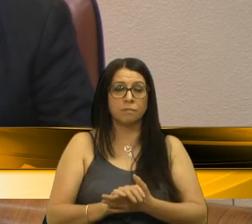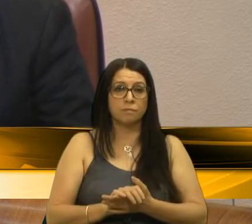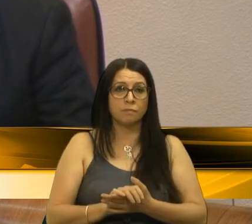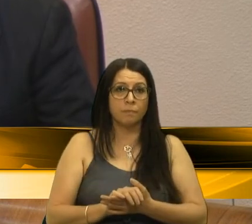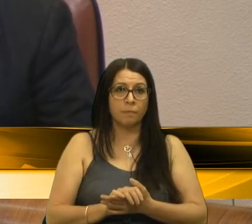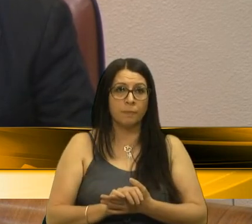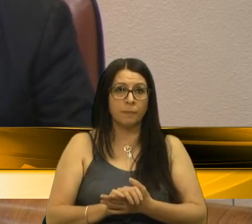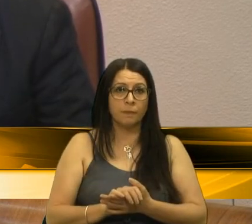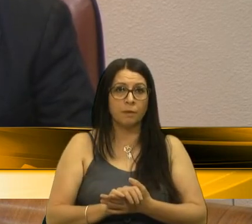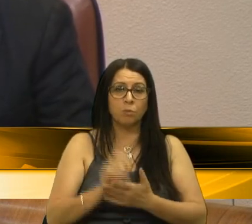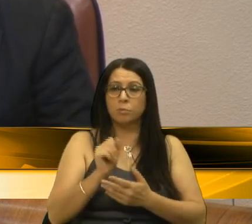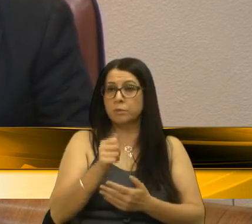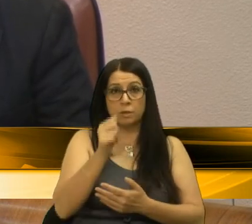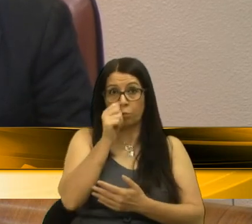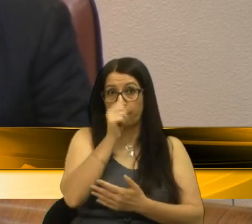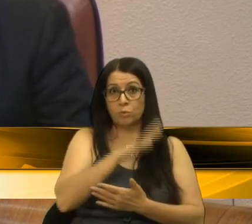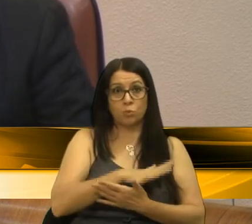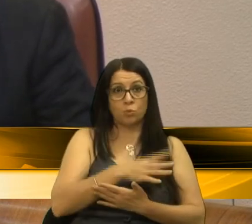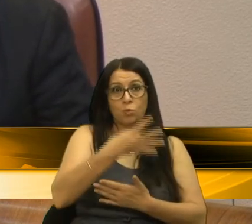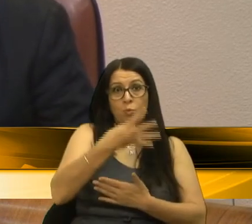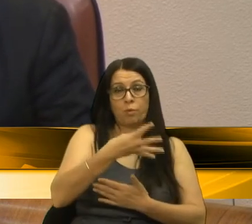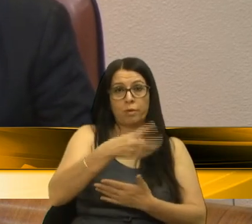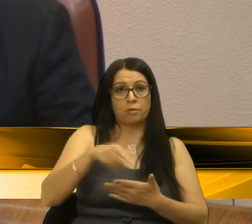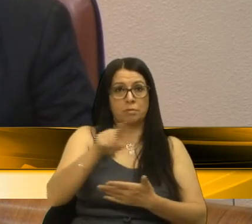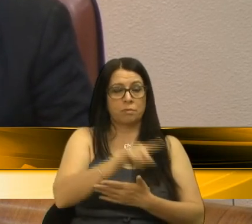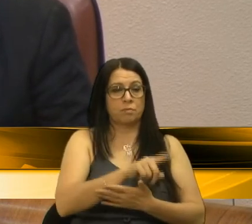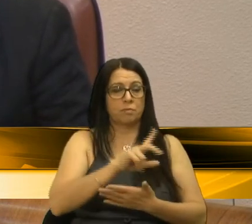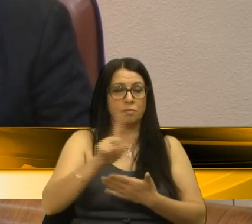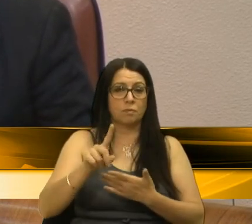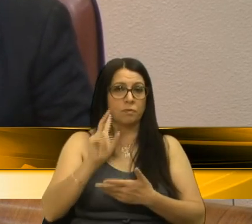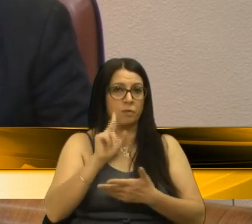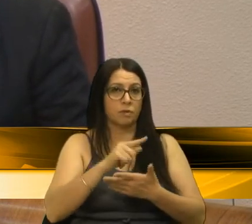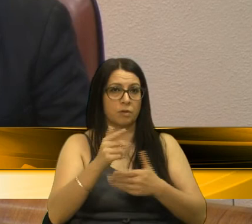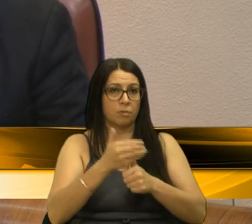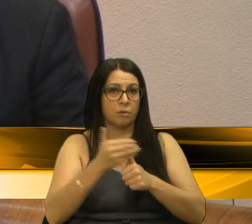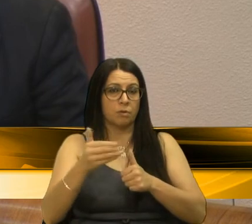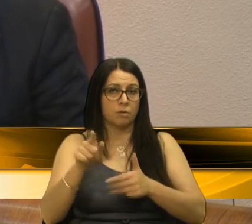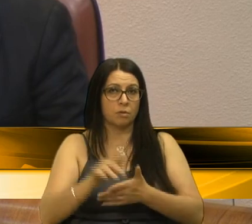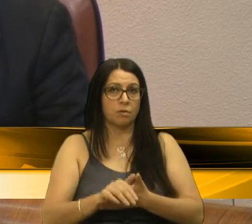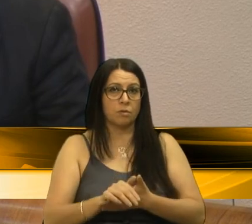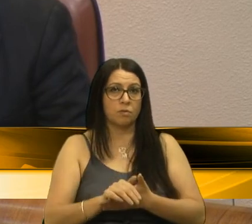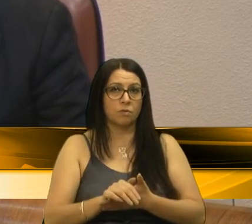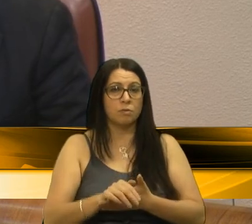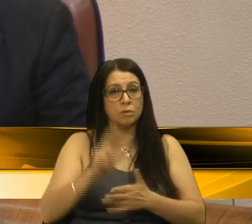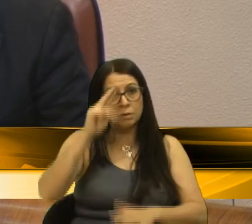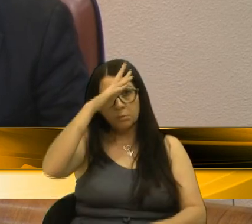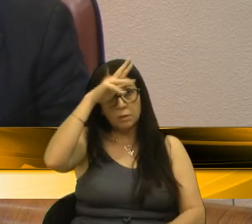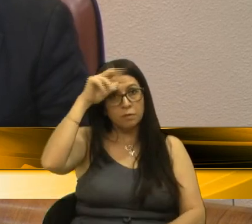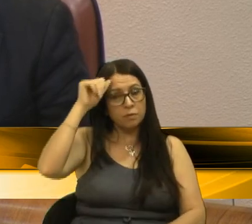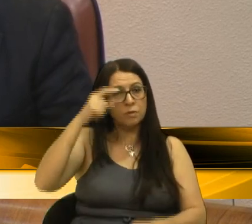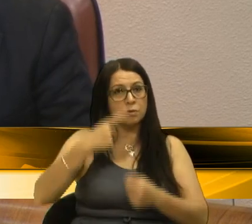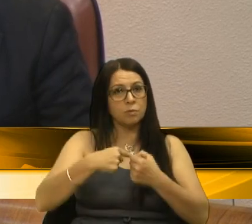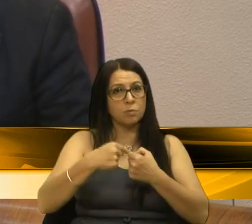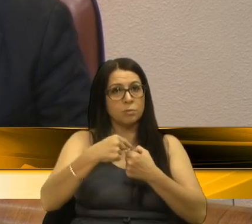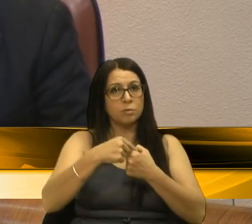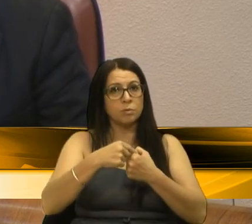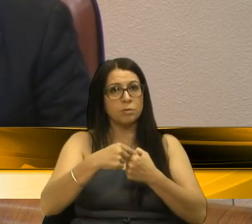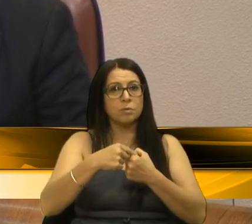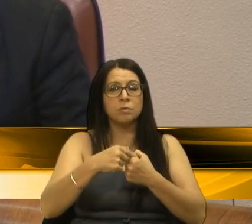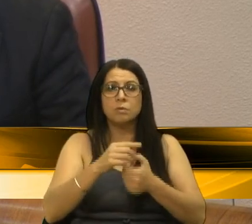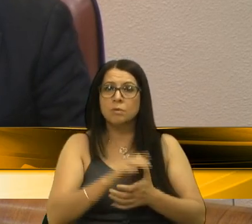o que seria absurdo. 4. É ilegal a perda do mandato da prefeita do município de Carmo